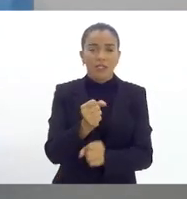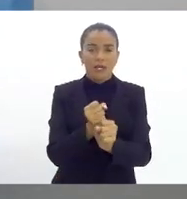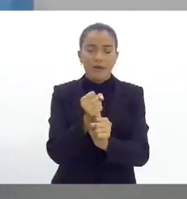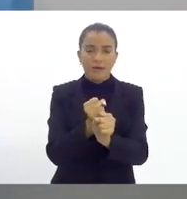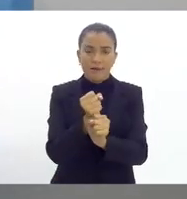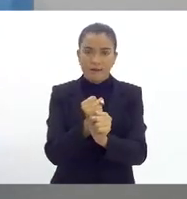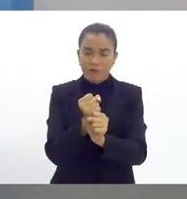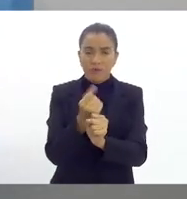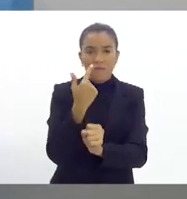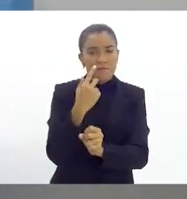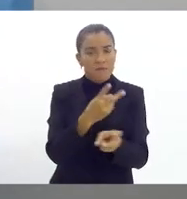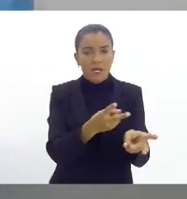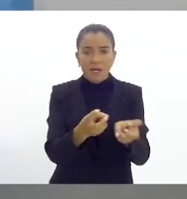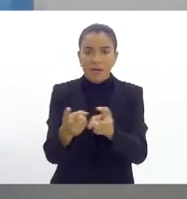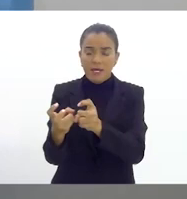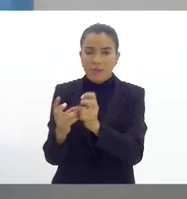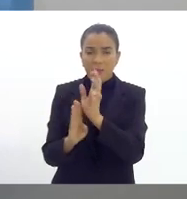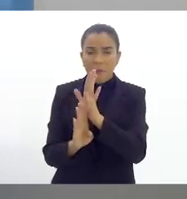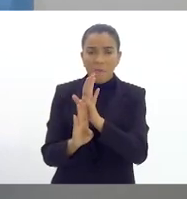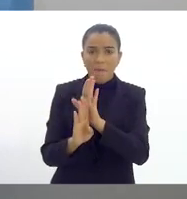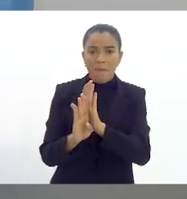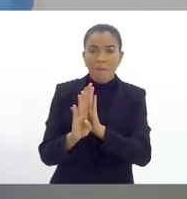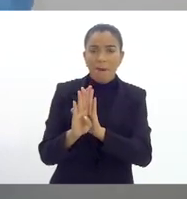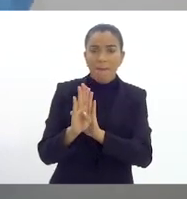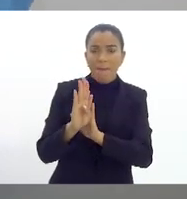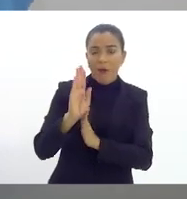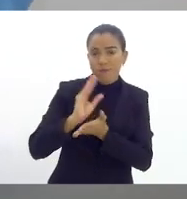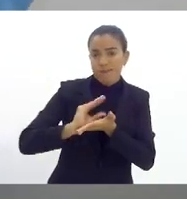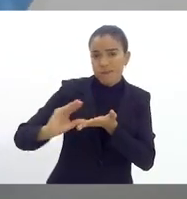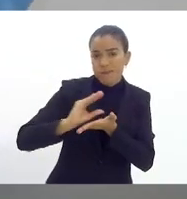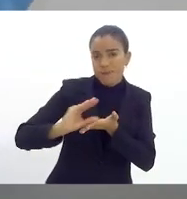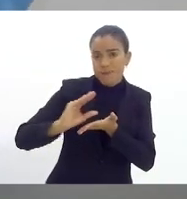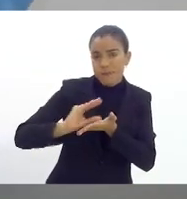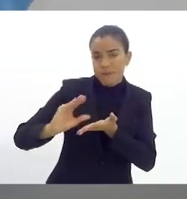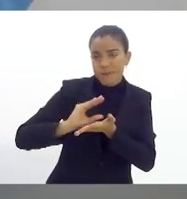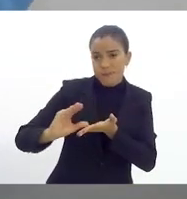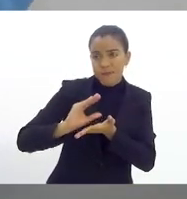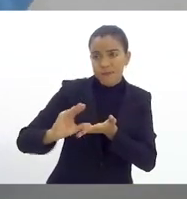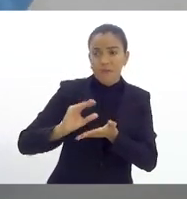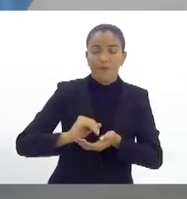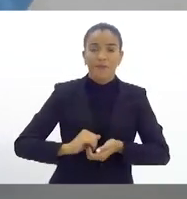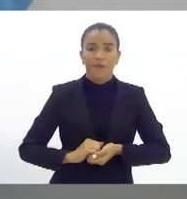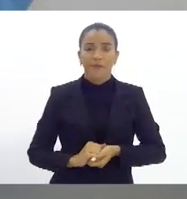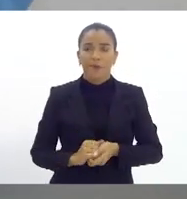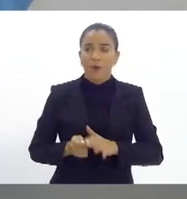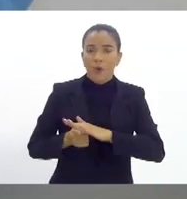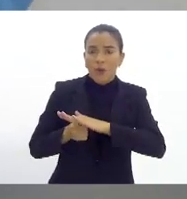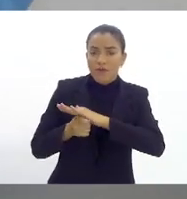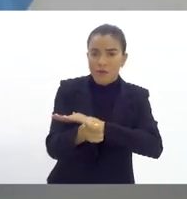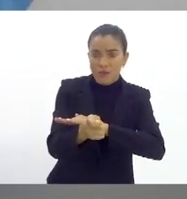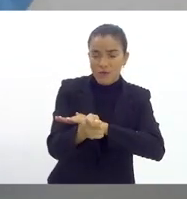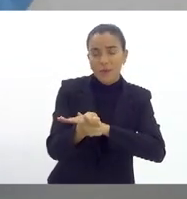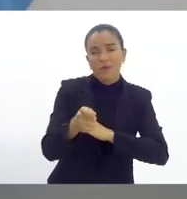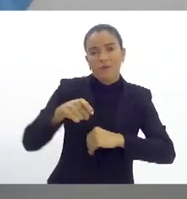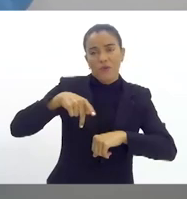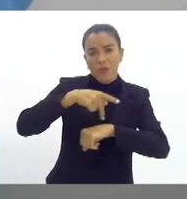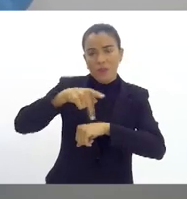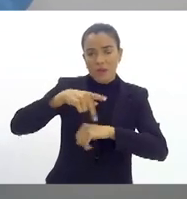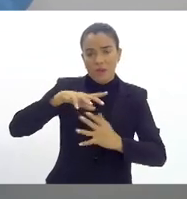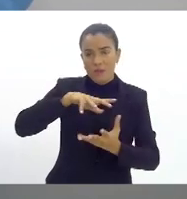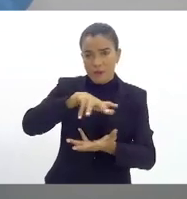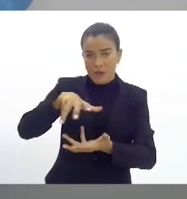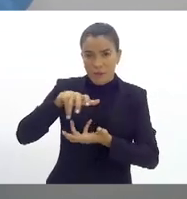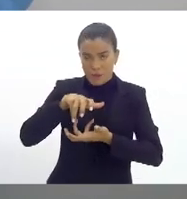o aumento da financerização do Capital internacional um processo que